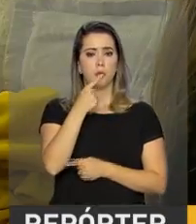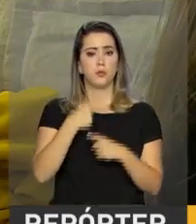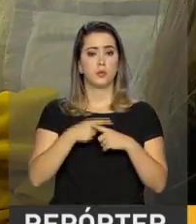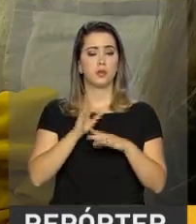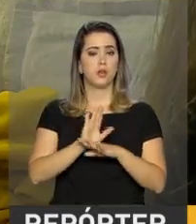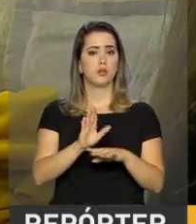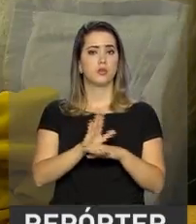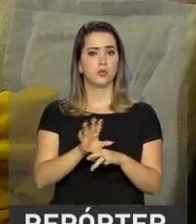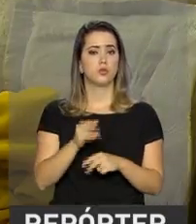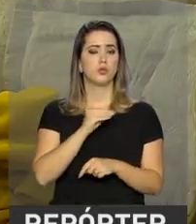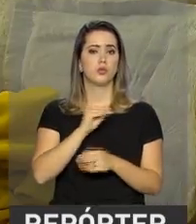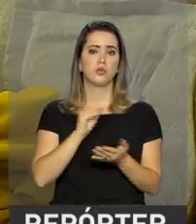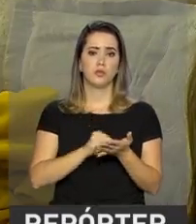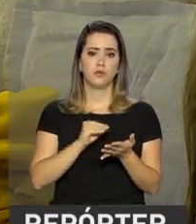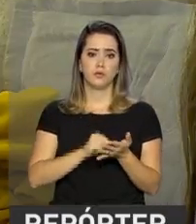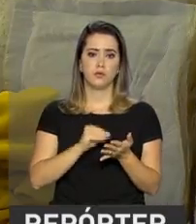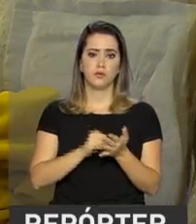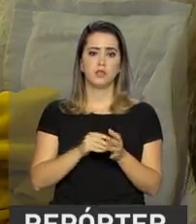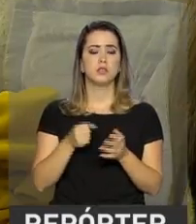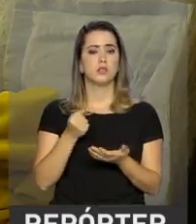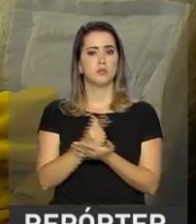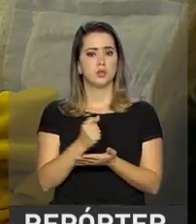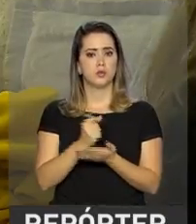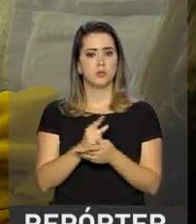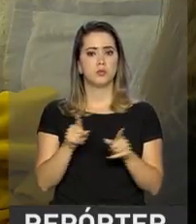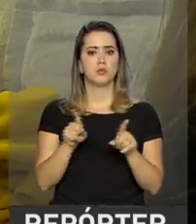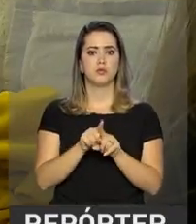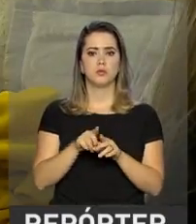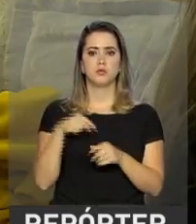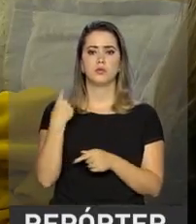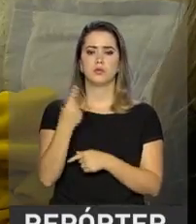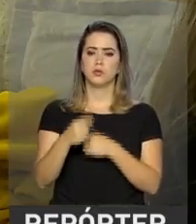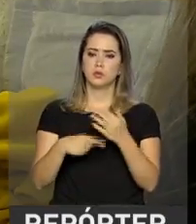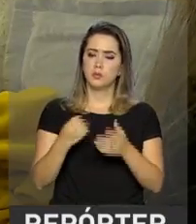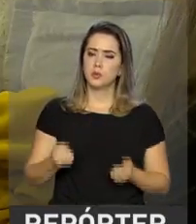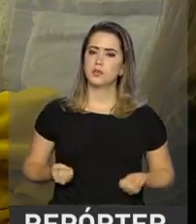tanto nã quinta faltado para o enxoval quanto com quem a gente vai gastar com ele